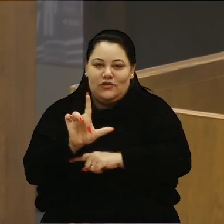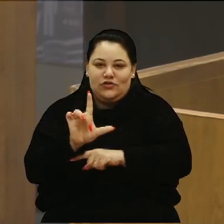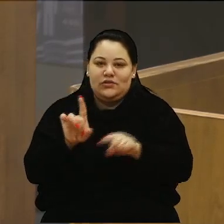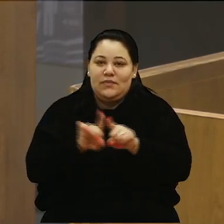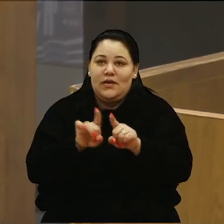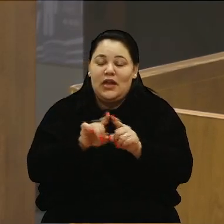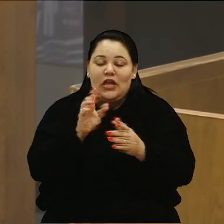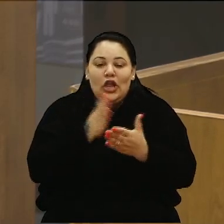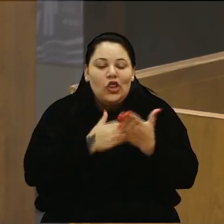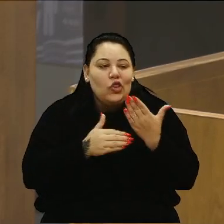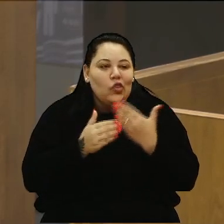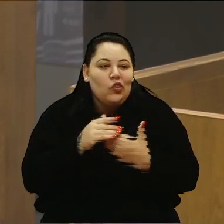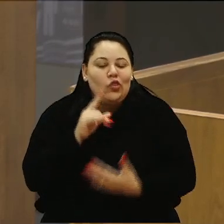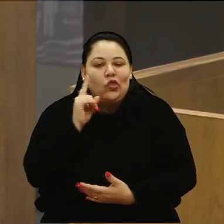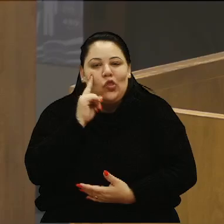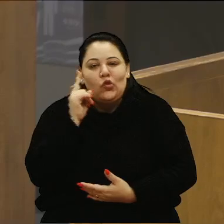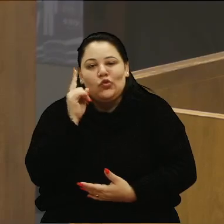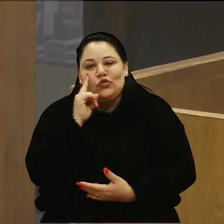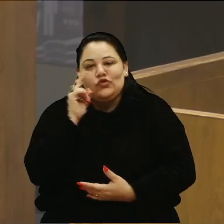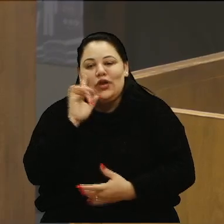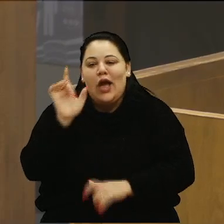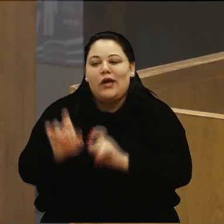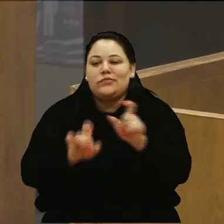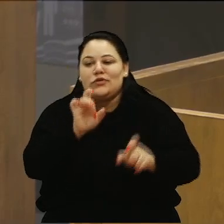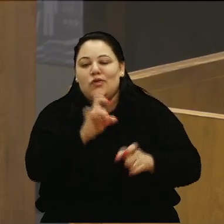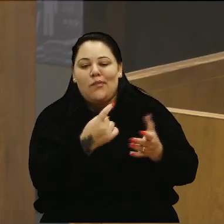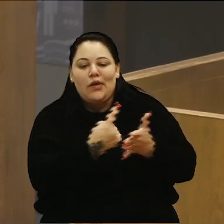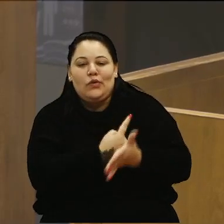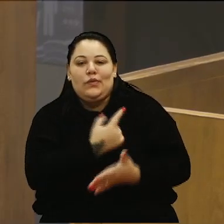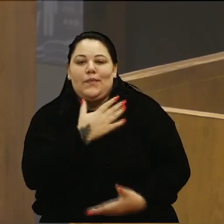todo santo dia as pessoas me questionam.